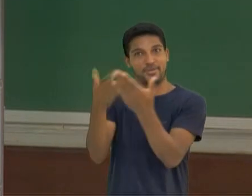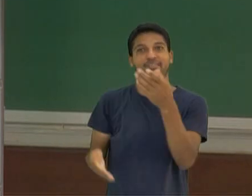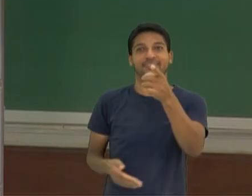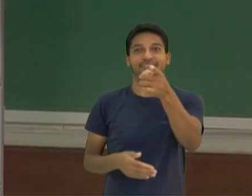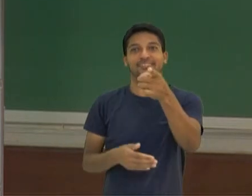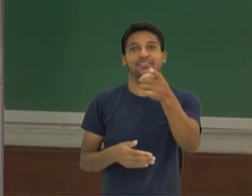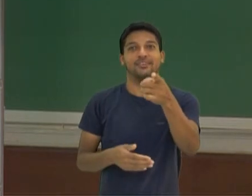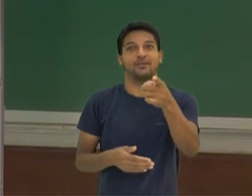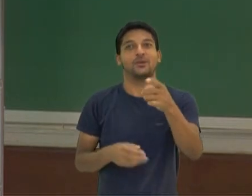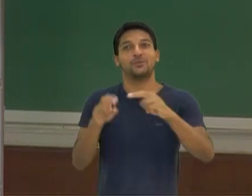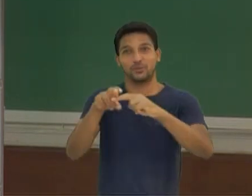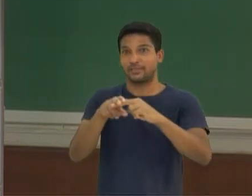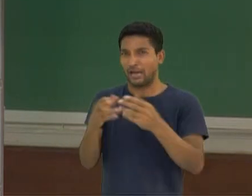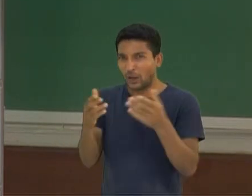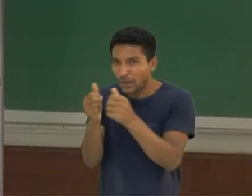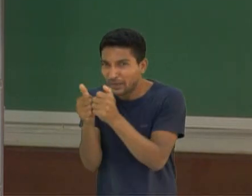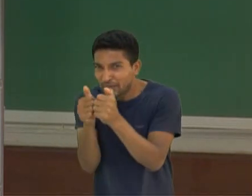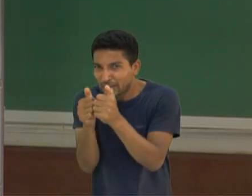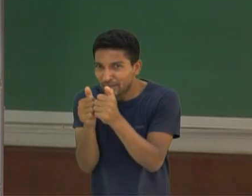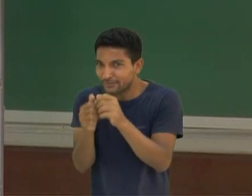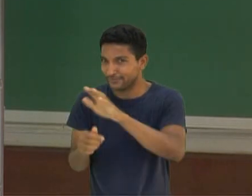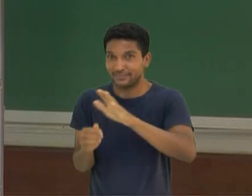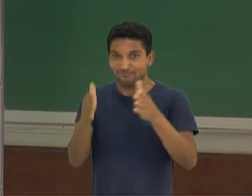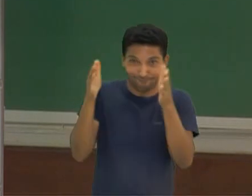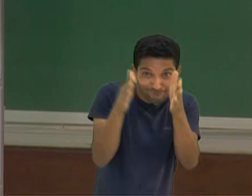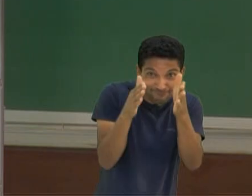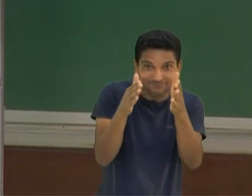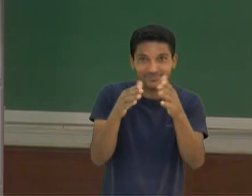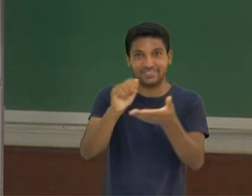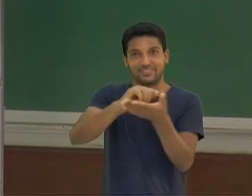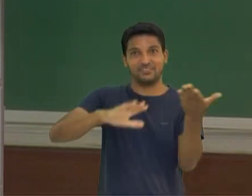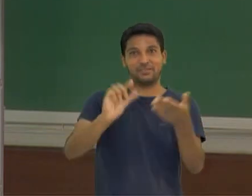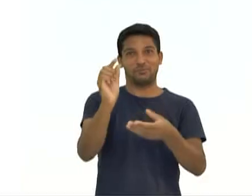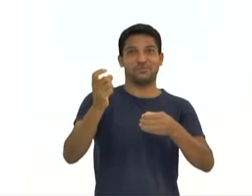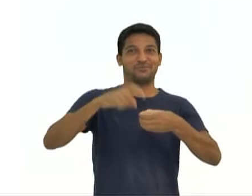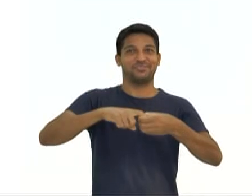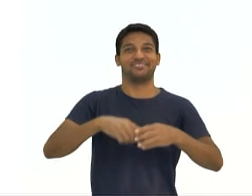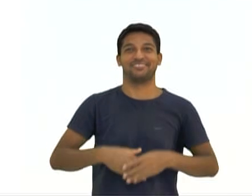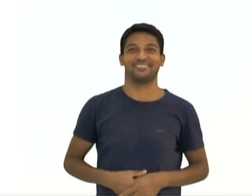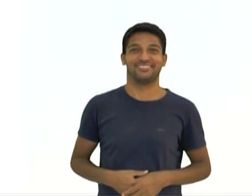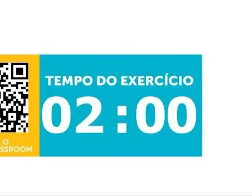fosse você, eu não entrava, beleza? Faz o exercício aí, que daqui a pouco eu tô de volta.